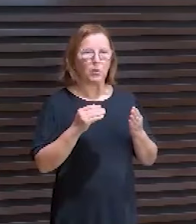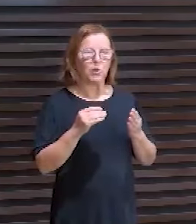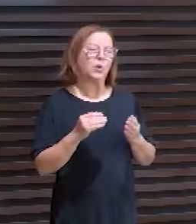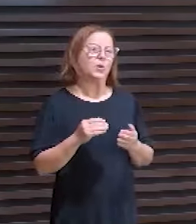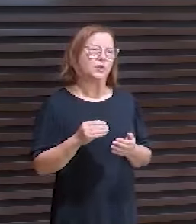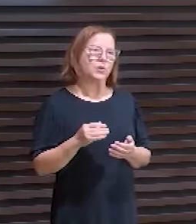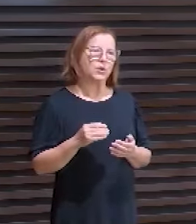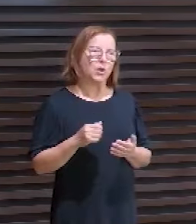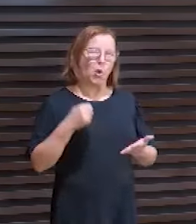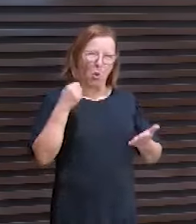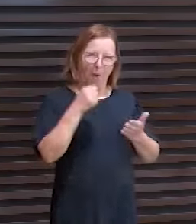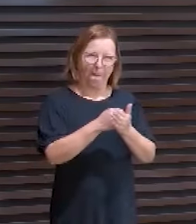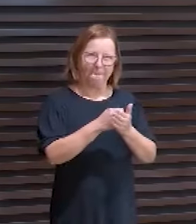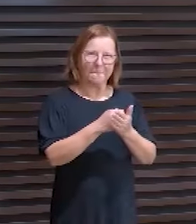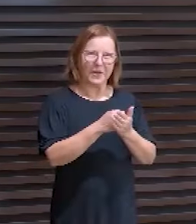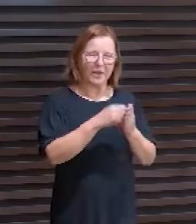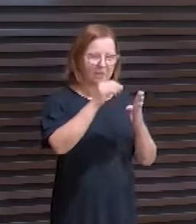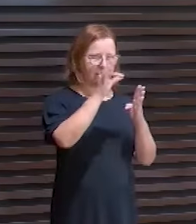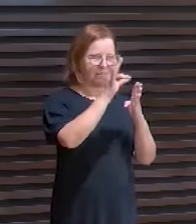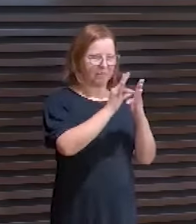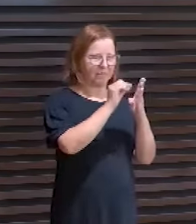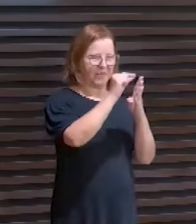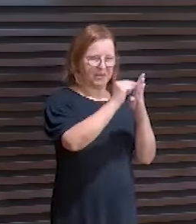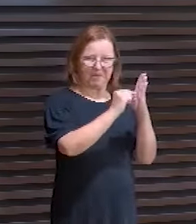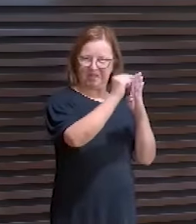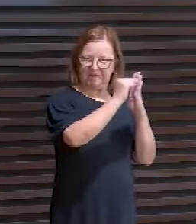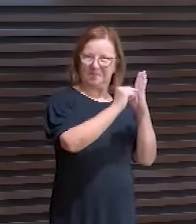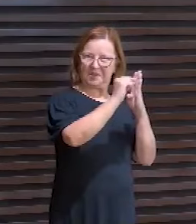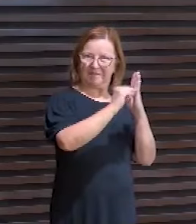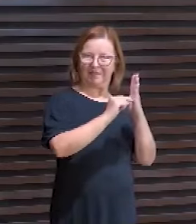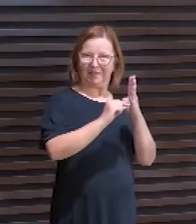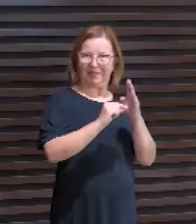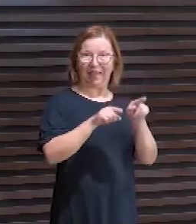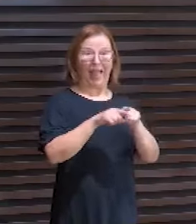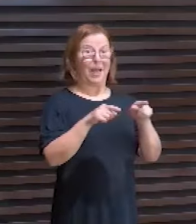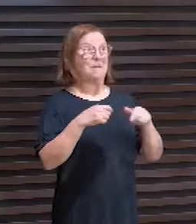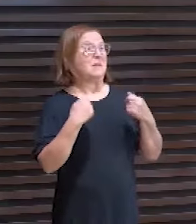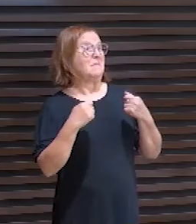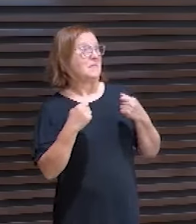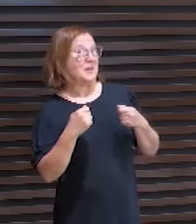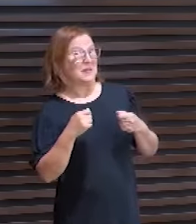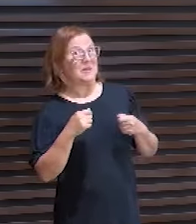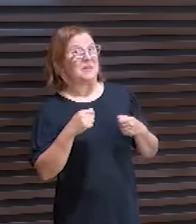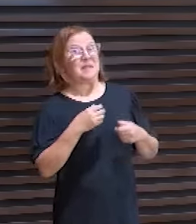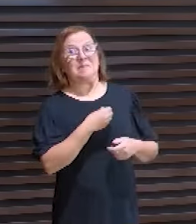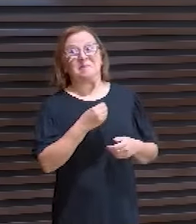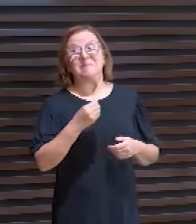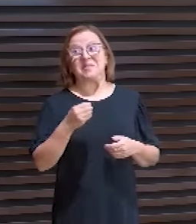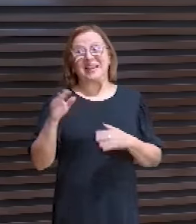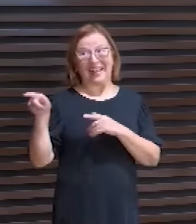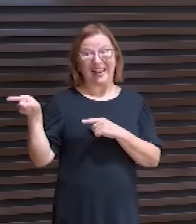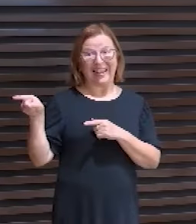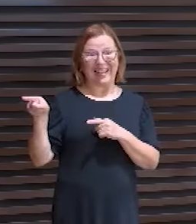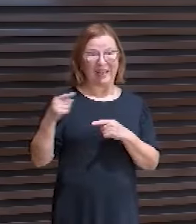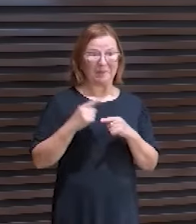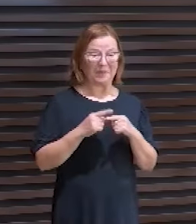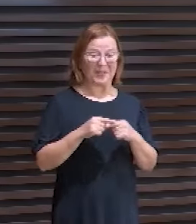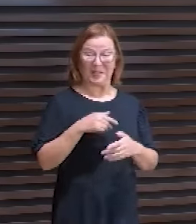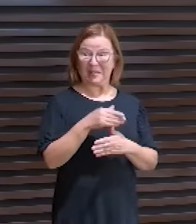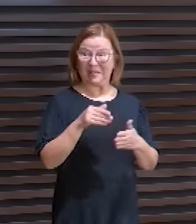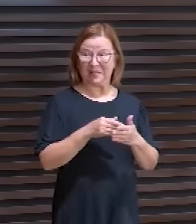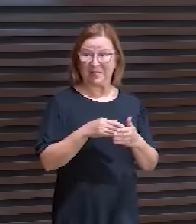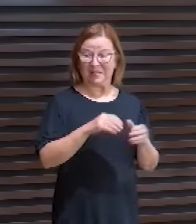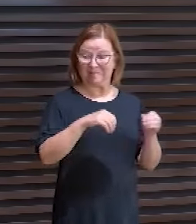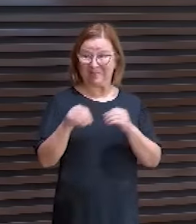por quê porque afinal de contas eu preciso morar na Gleba eu não tenho dinheiro mas eu tenho que morar lá porque tá todo mundo morando